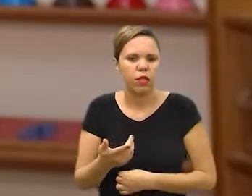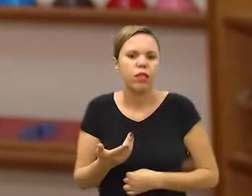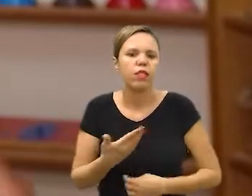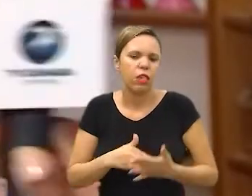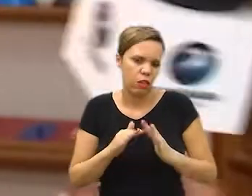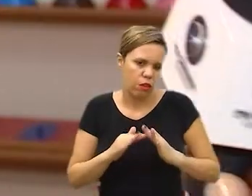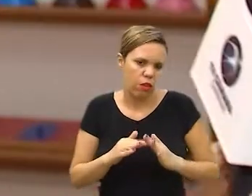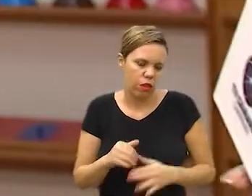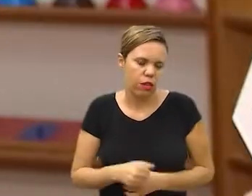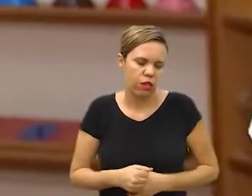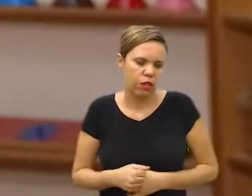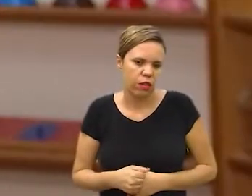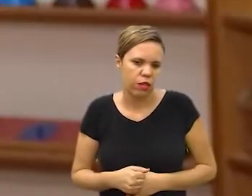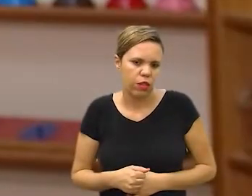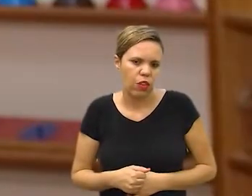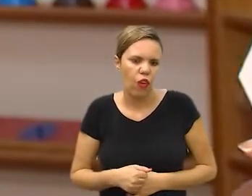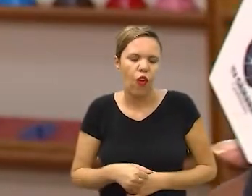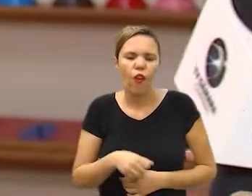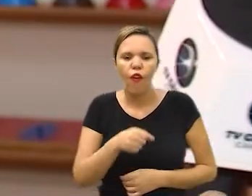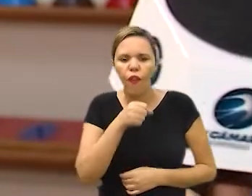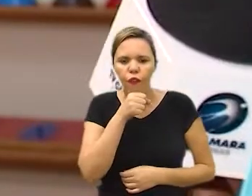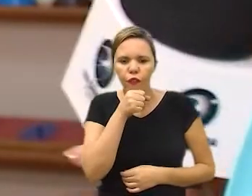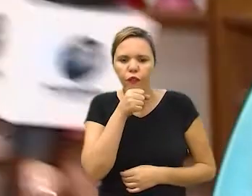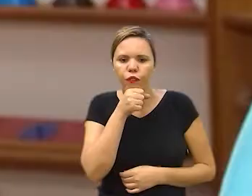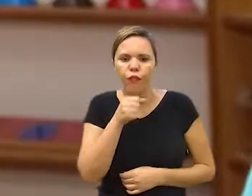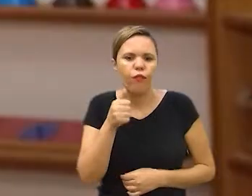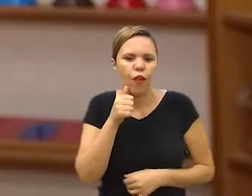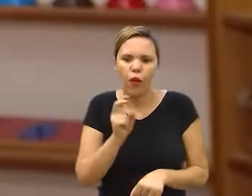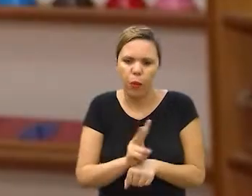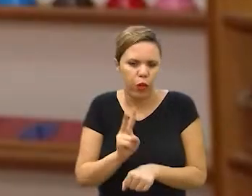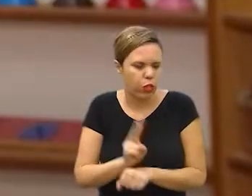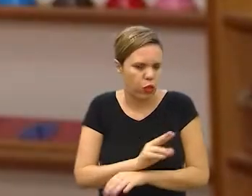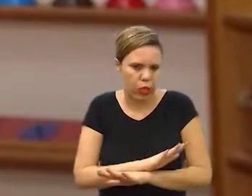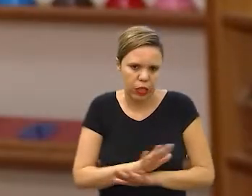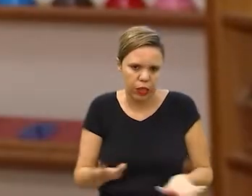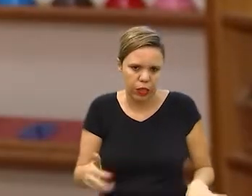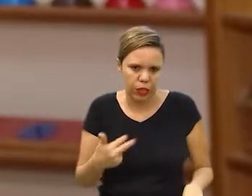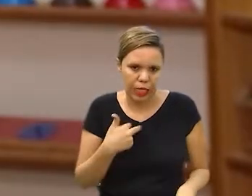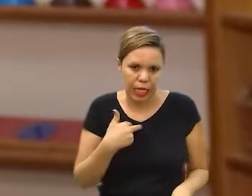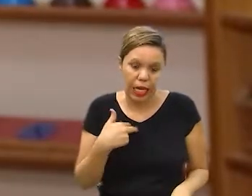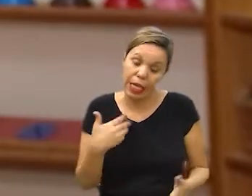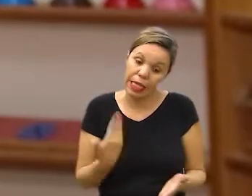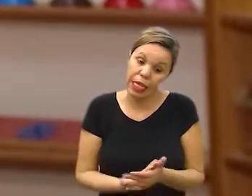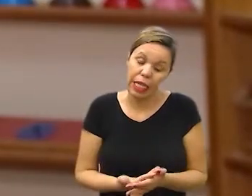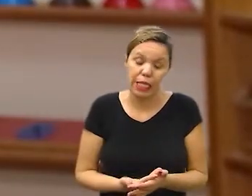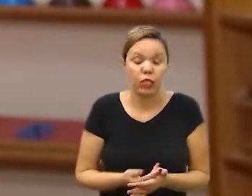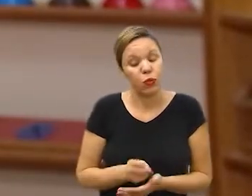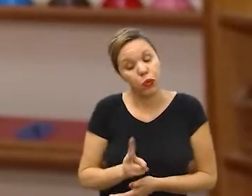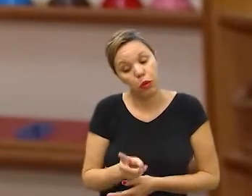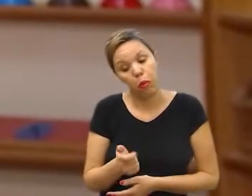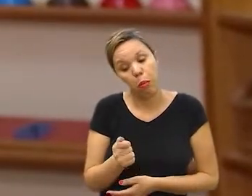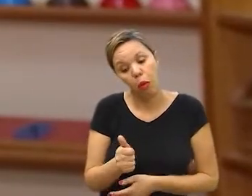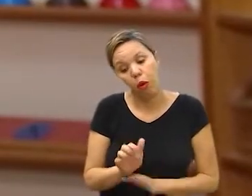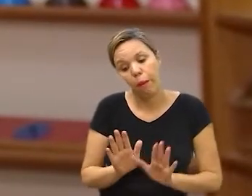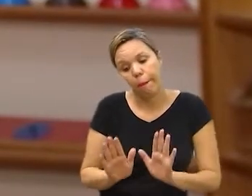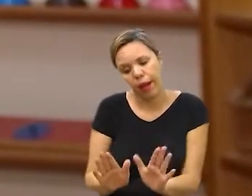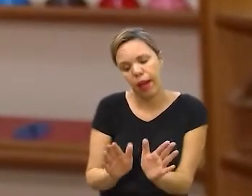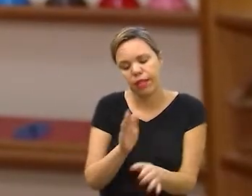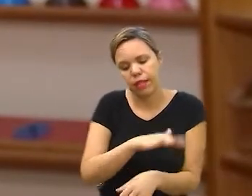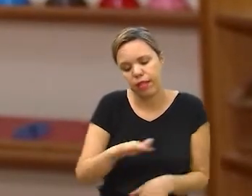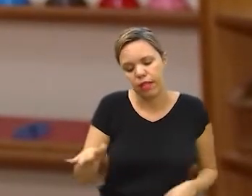escola. Aquele negócio de avó protetora não dá mais. Até que a gente continua, mas eles